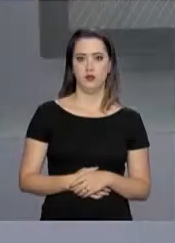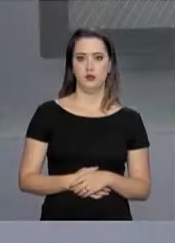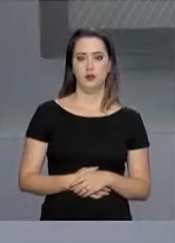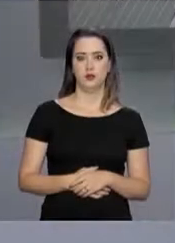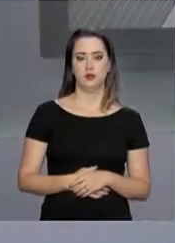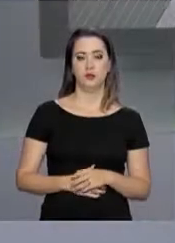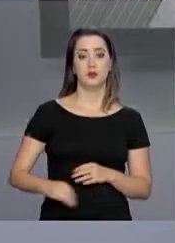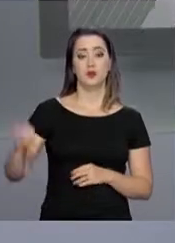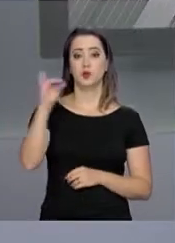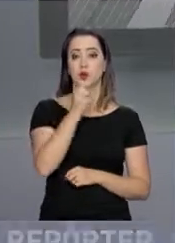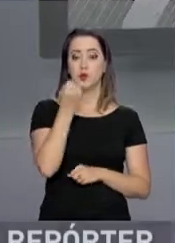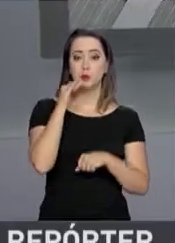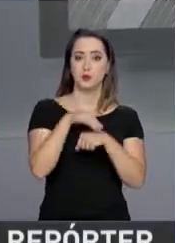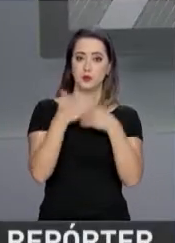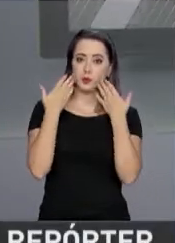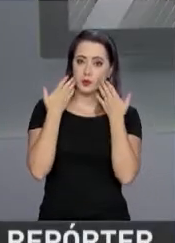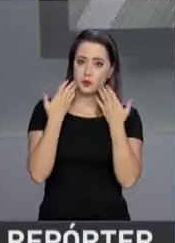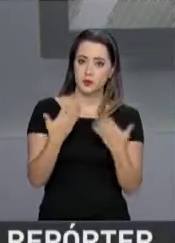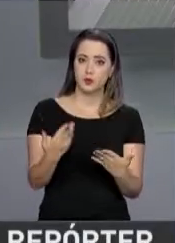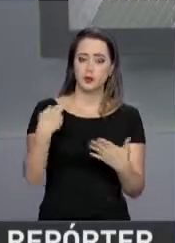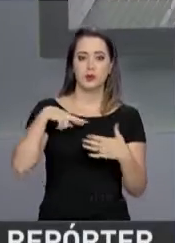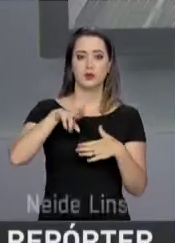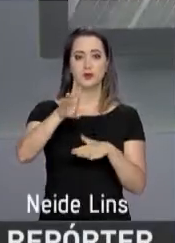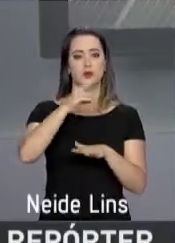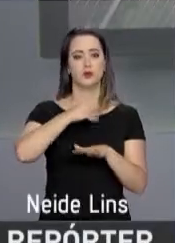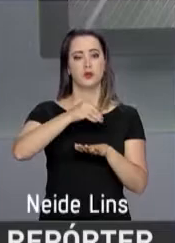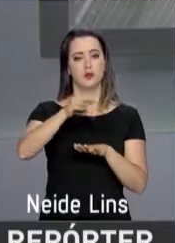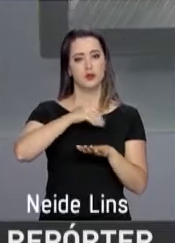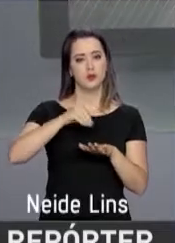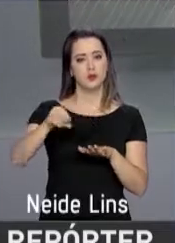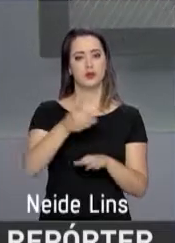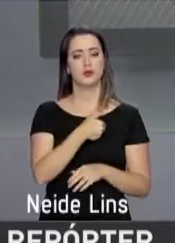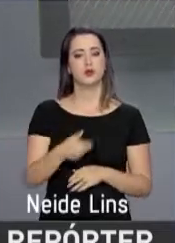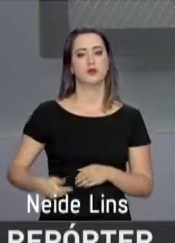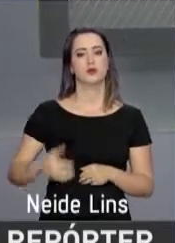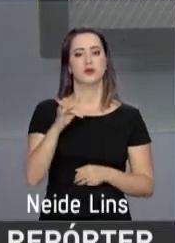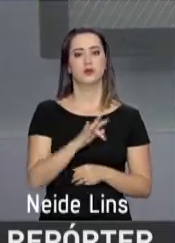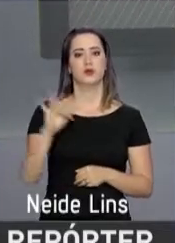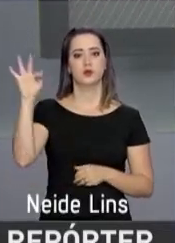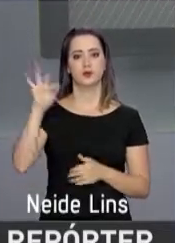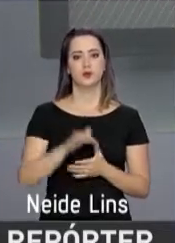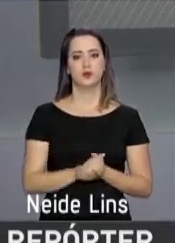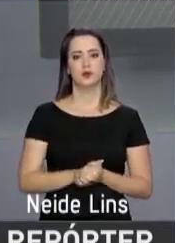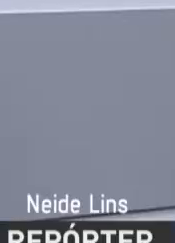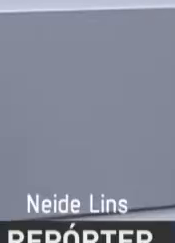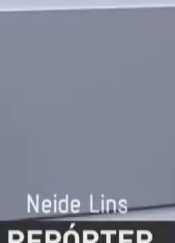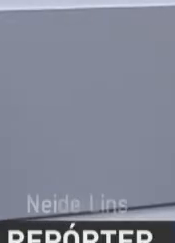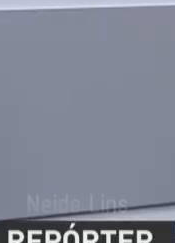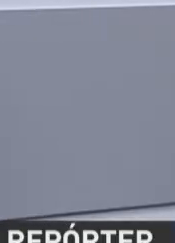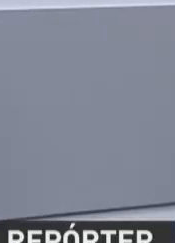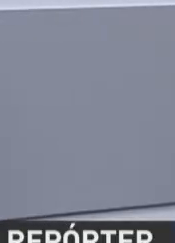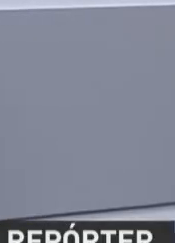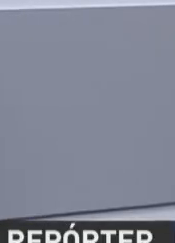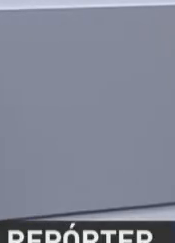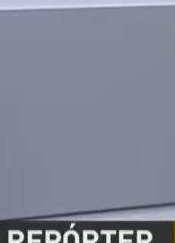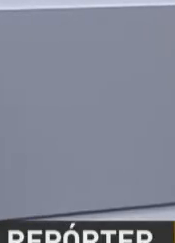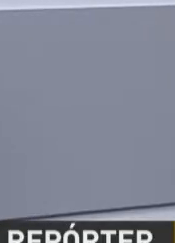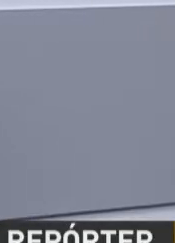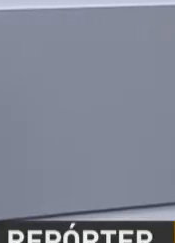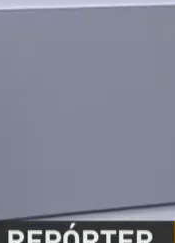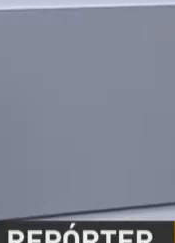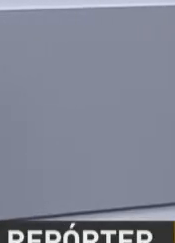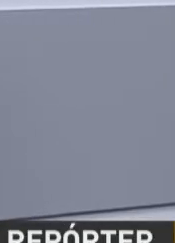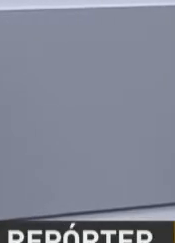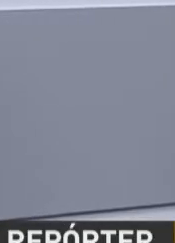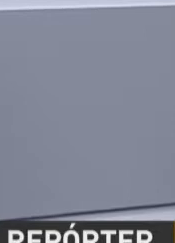olá boa noite estamos de volta com o repórter nbr e as notícias do governo federal o exame nacional do ensino